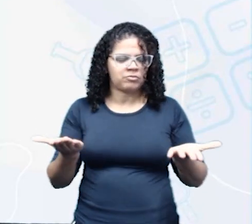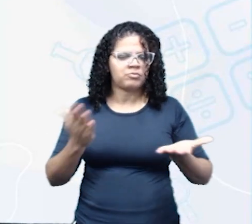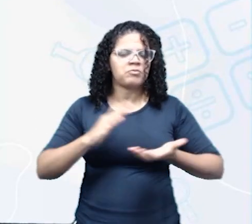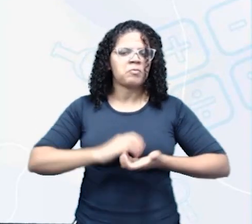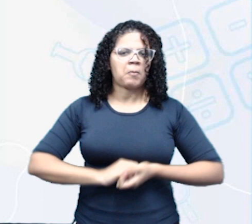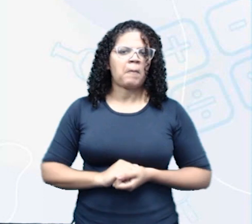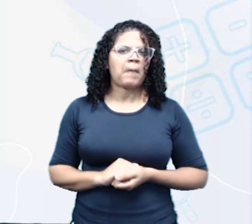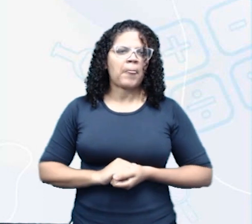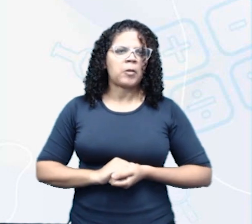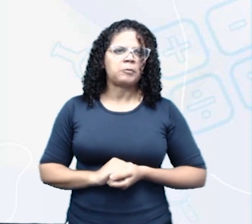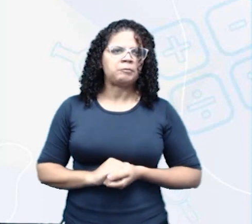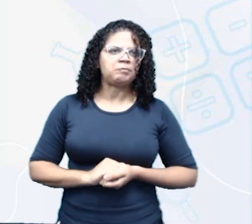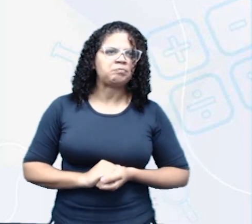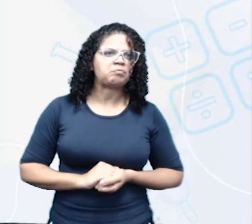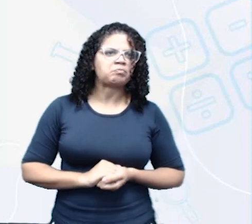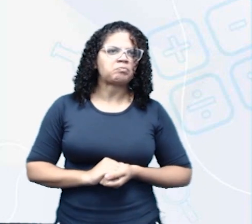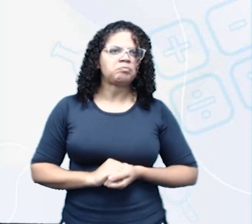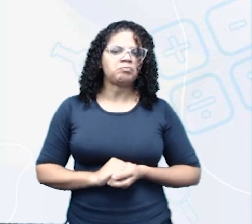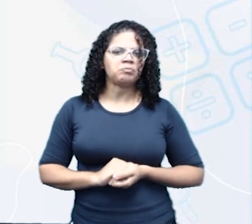Bom,